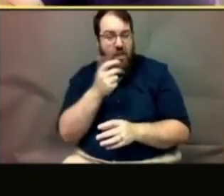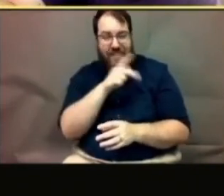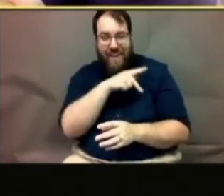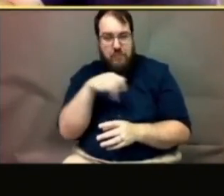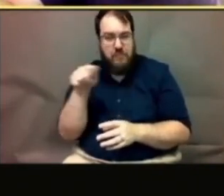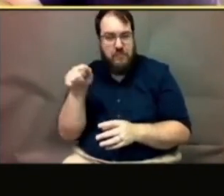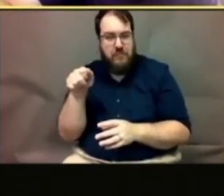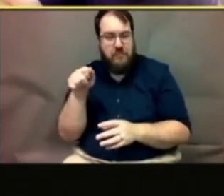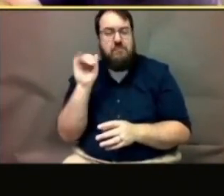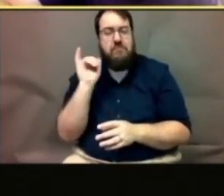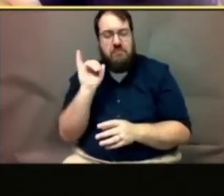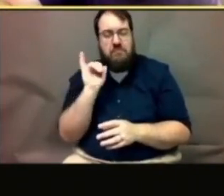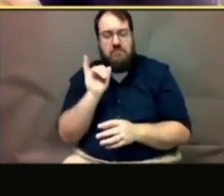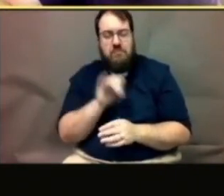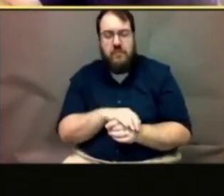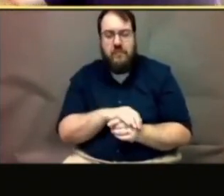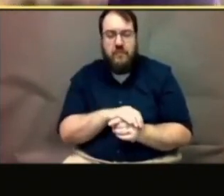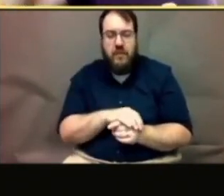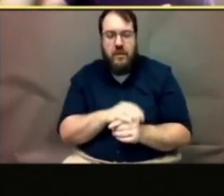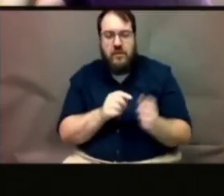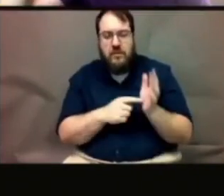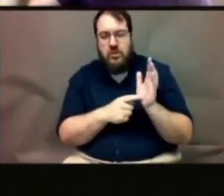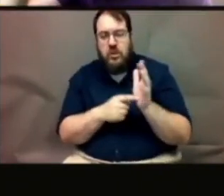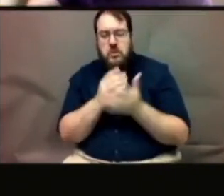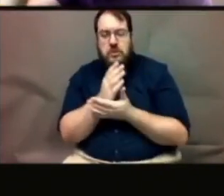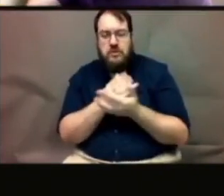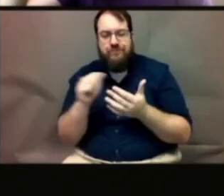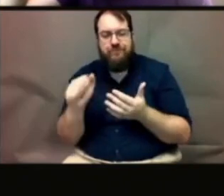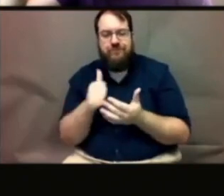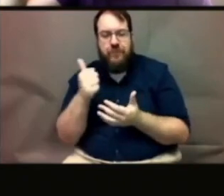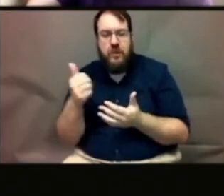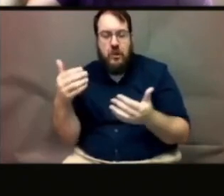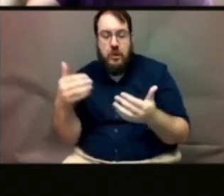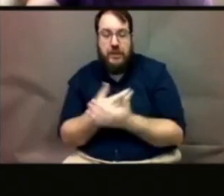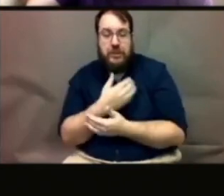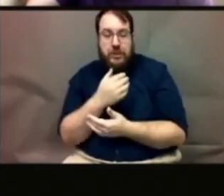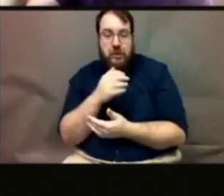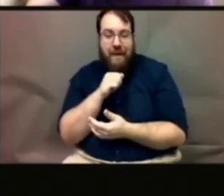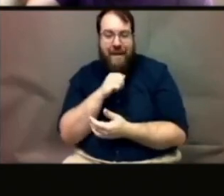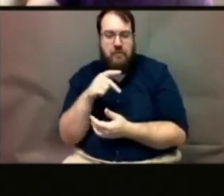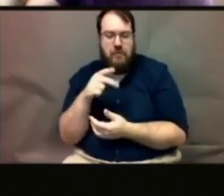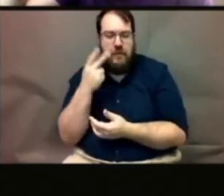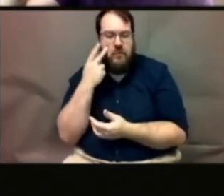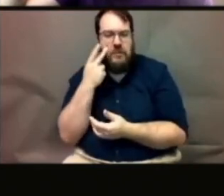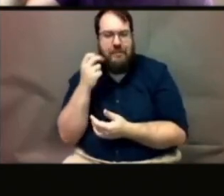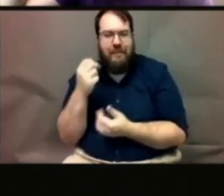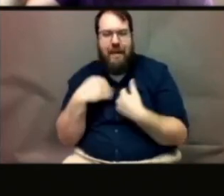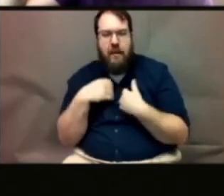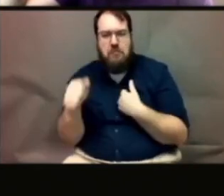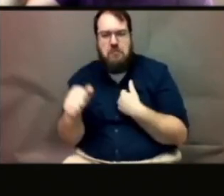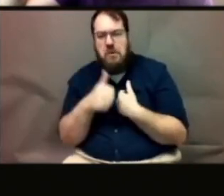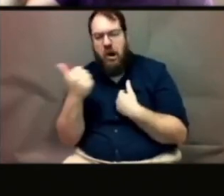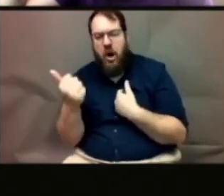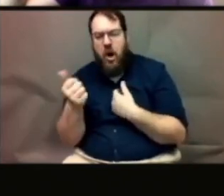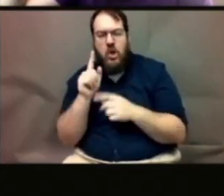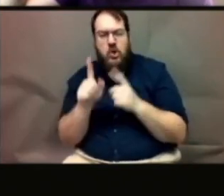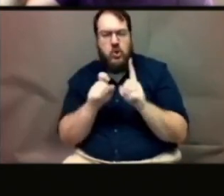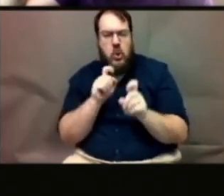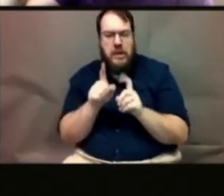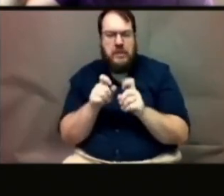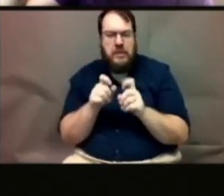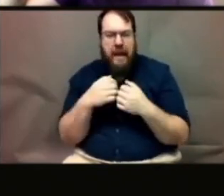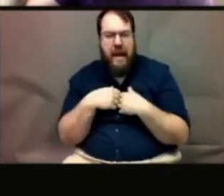e podemos voltar aqui aos outros aplicativos que nós temos querendo mostrar um pouco dos novos aplicativos que temos